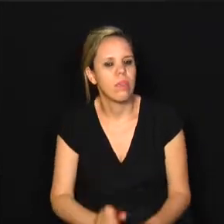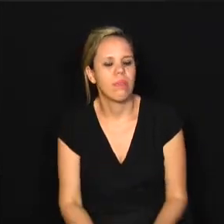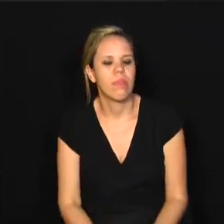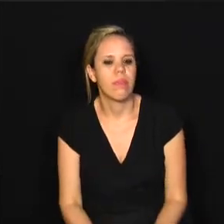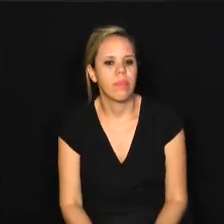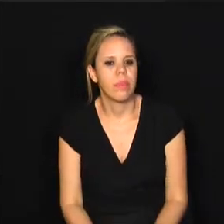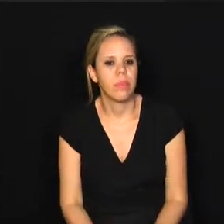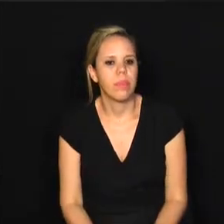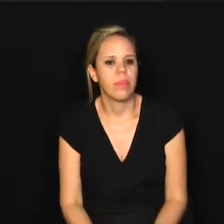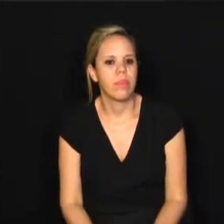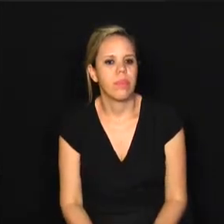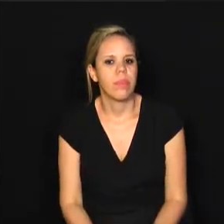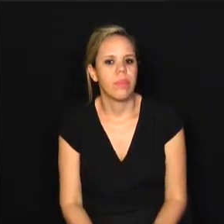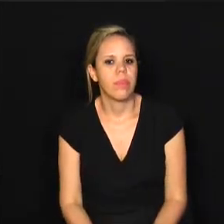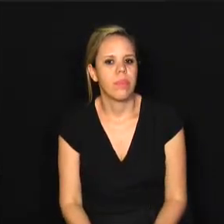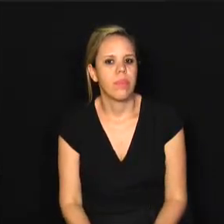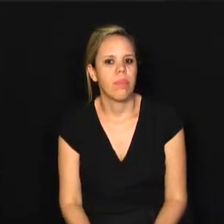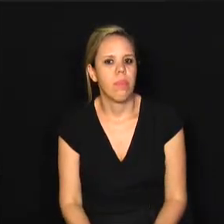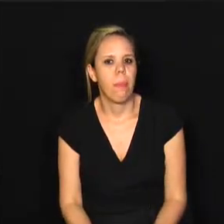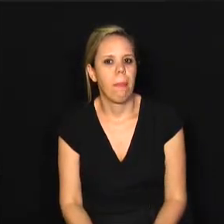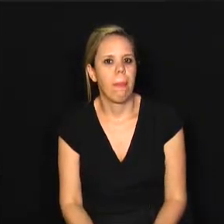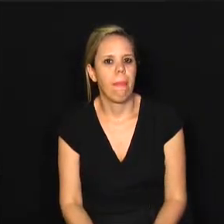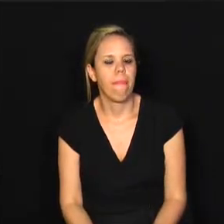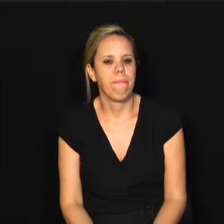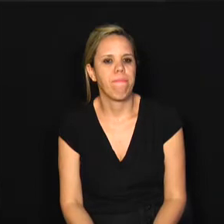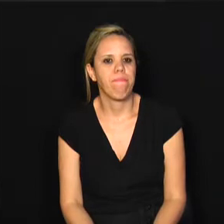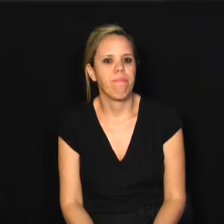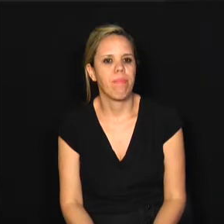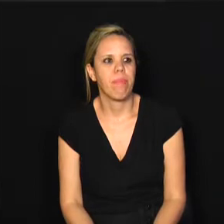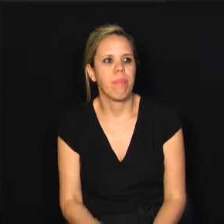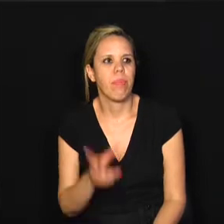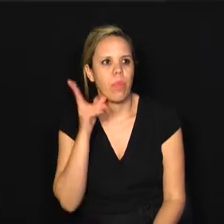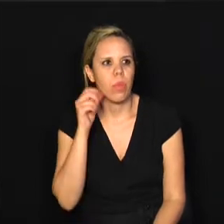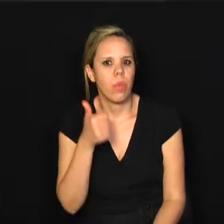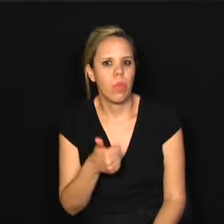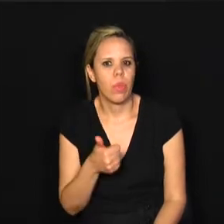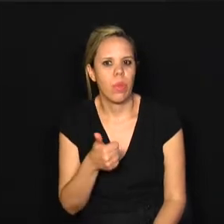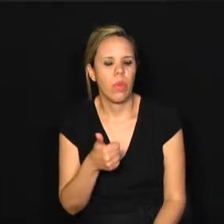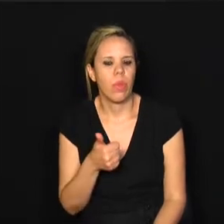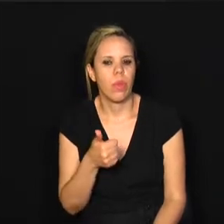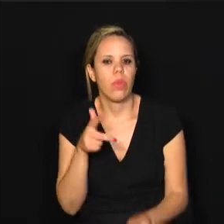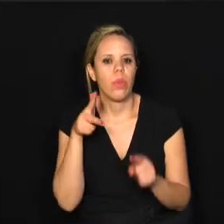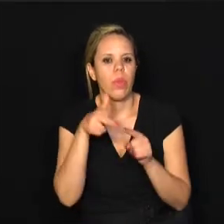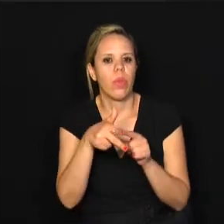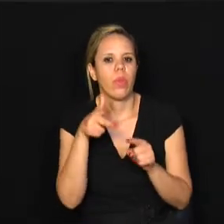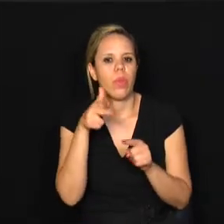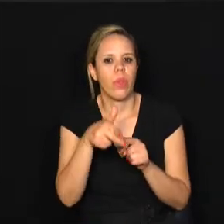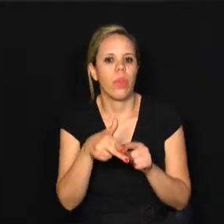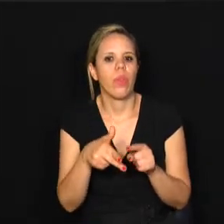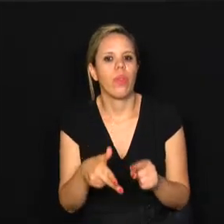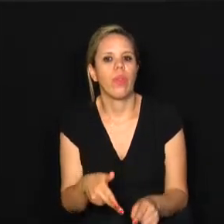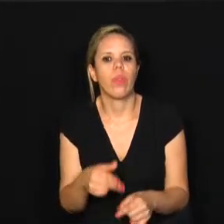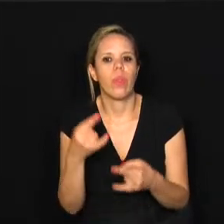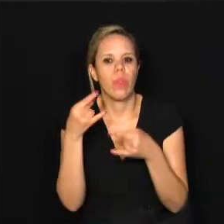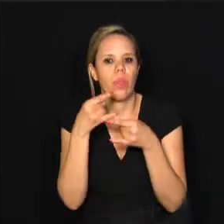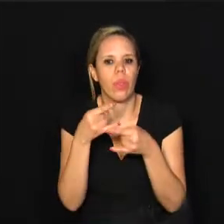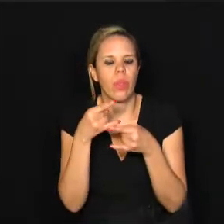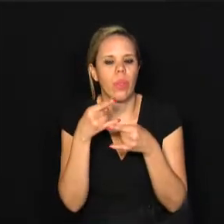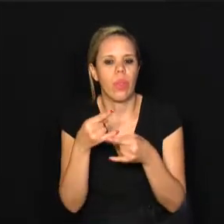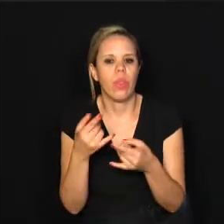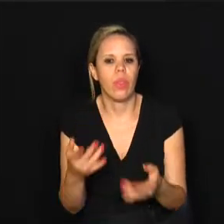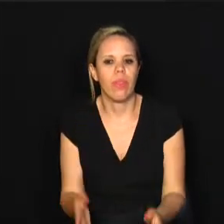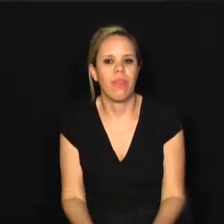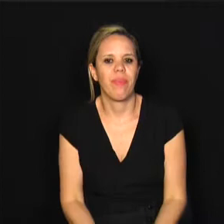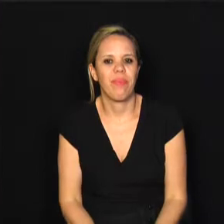Eu vou passar mais... Tá mostrando eles, peraí. Eu tô ouvindo, só que tá cortando. Eu sei, tem que entrar no Zoom. Tá